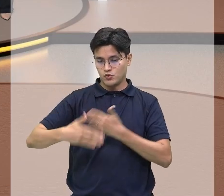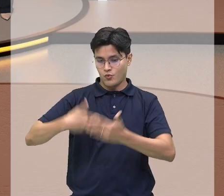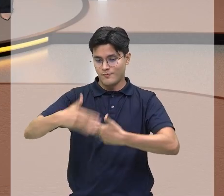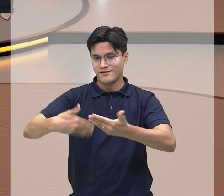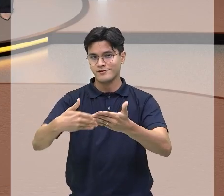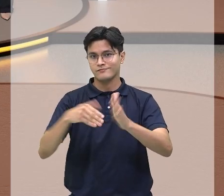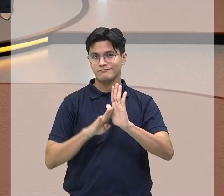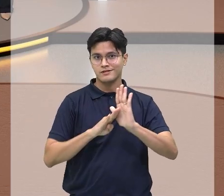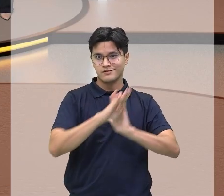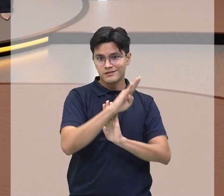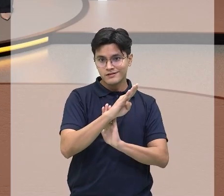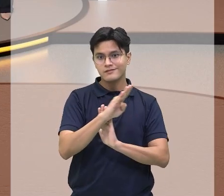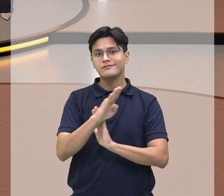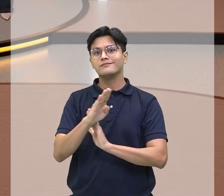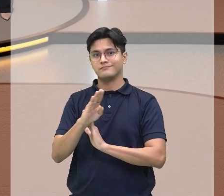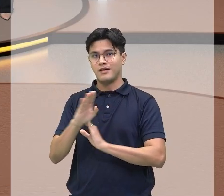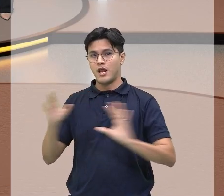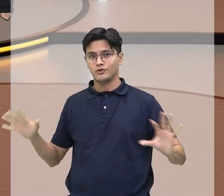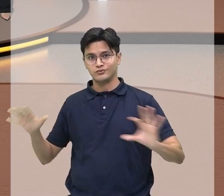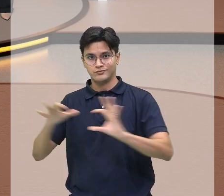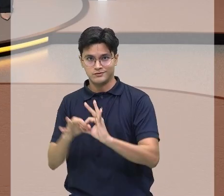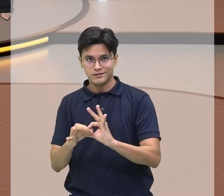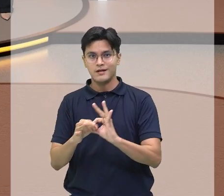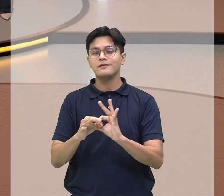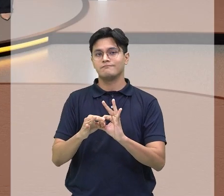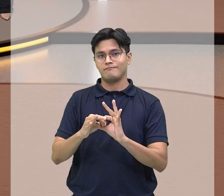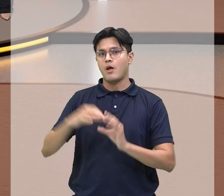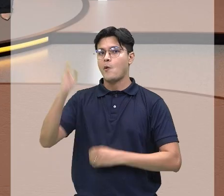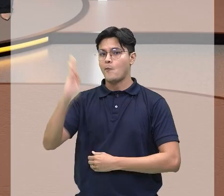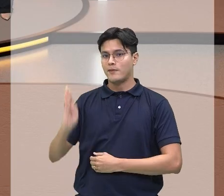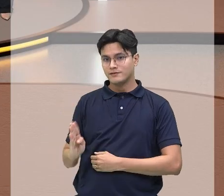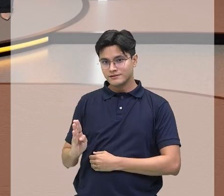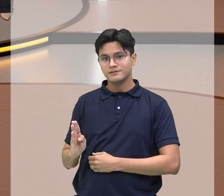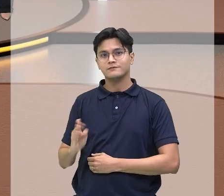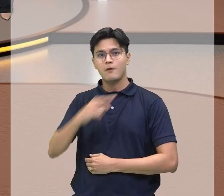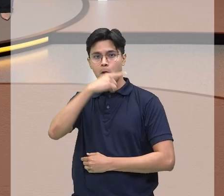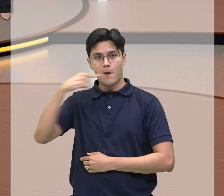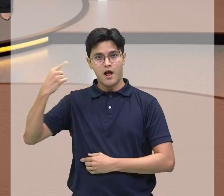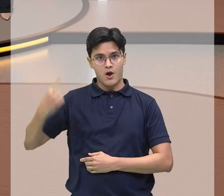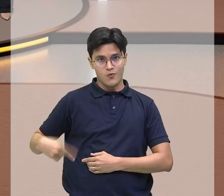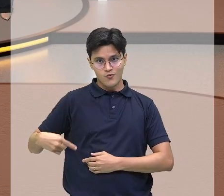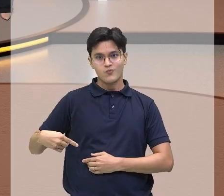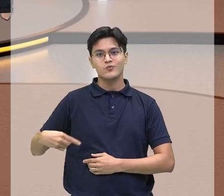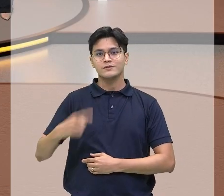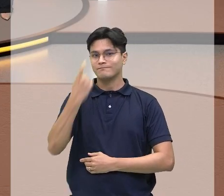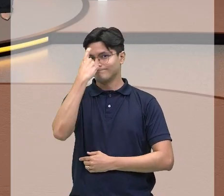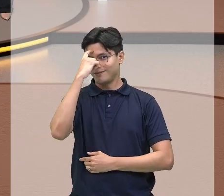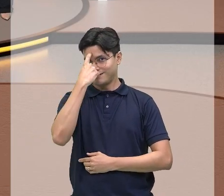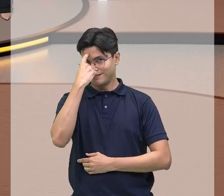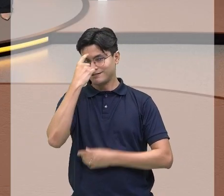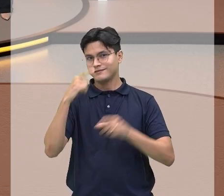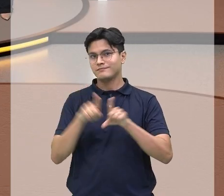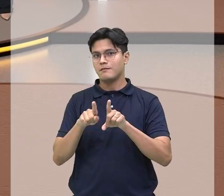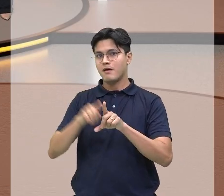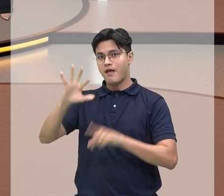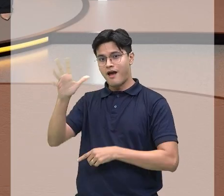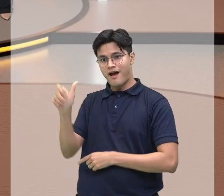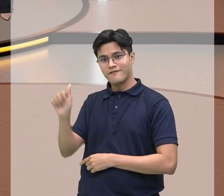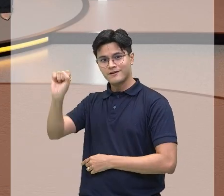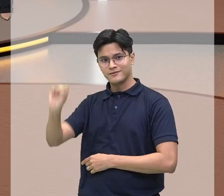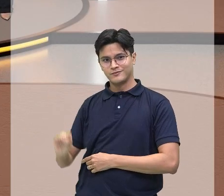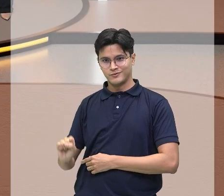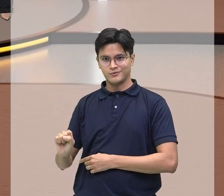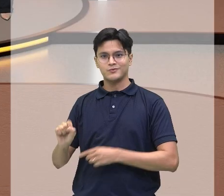Brasil, a Rússia, a Índia, a China e a África do Sul, tá